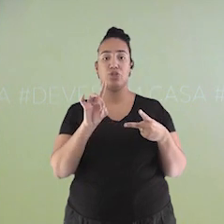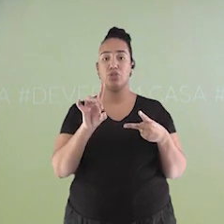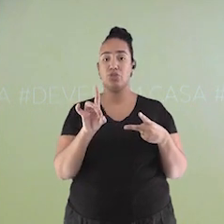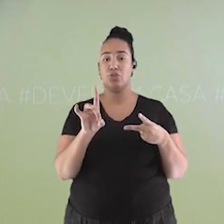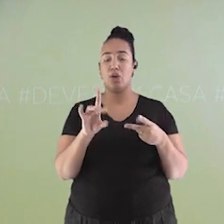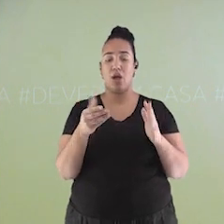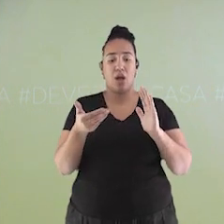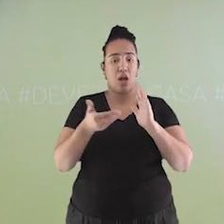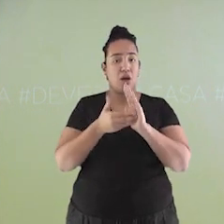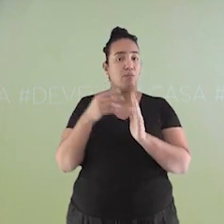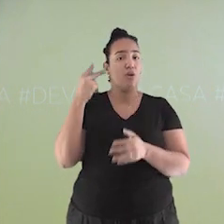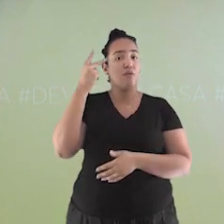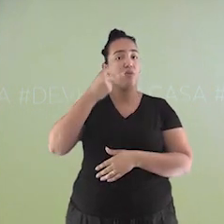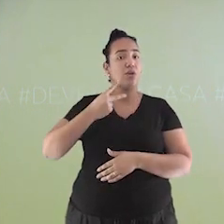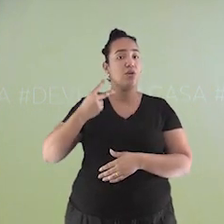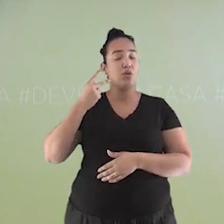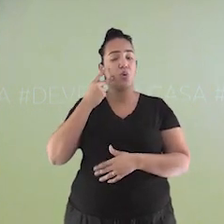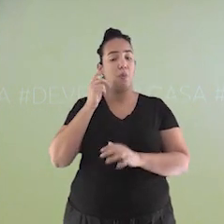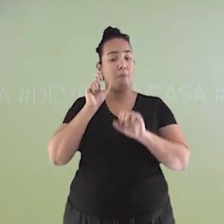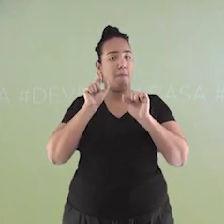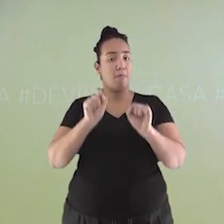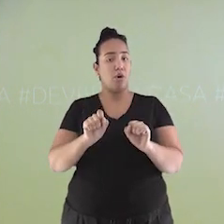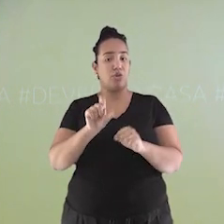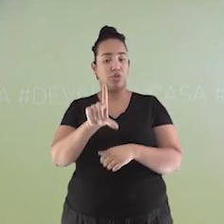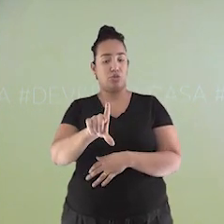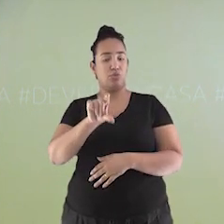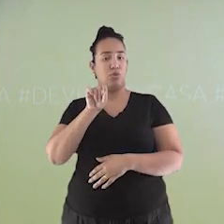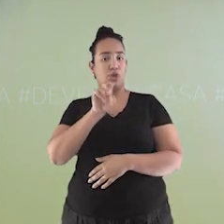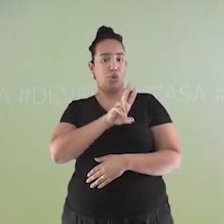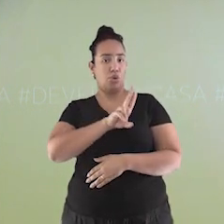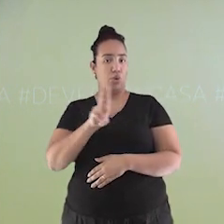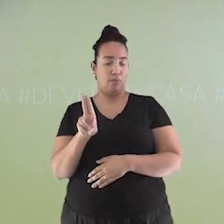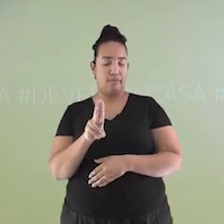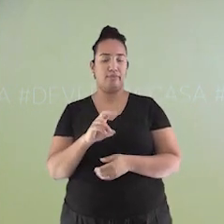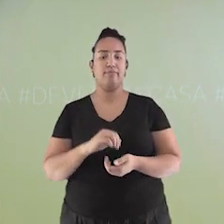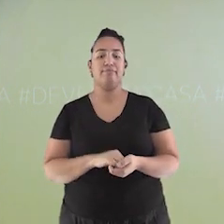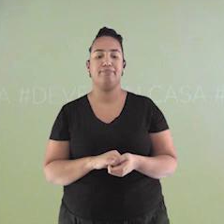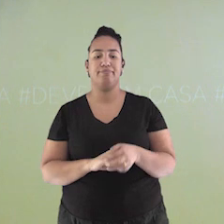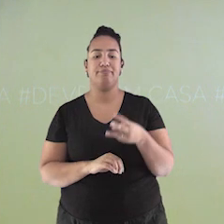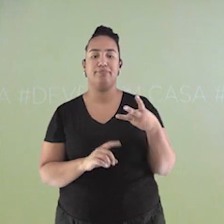Apenas os vereadores podem escolher os nomes dos locais.